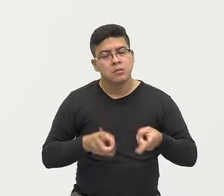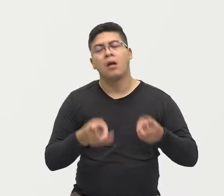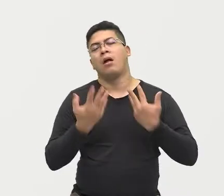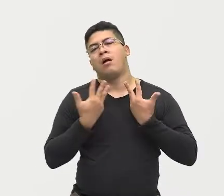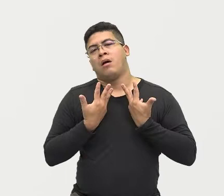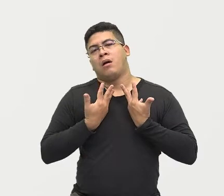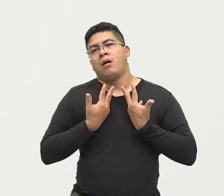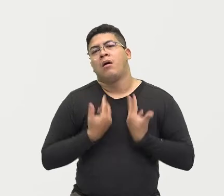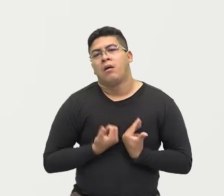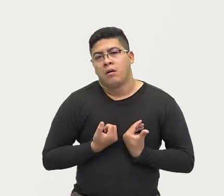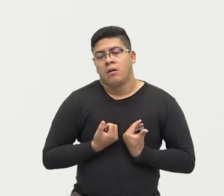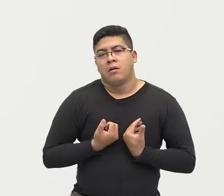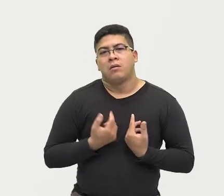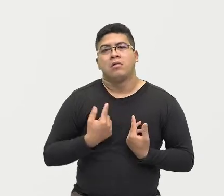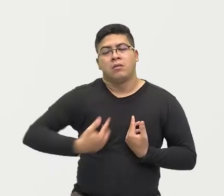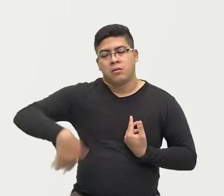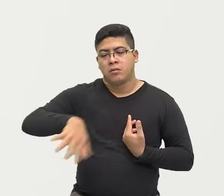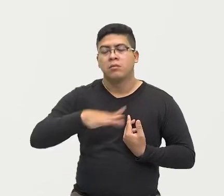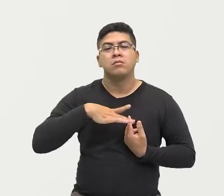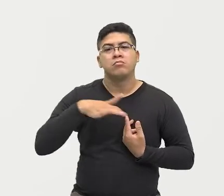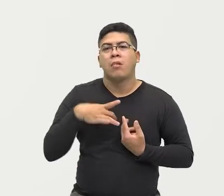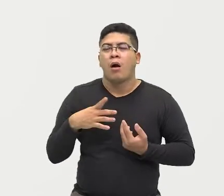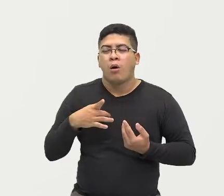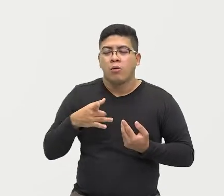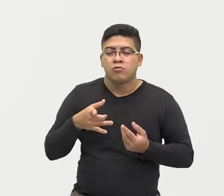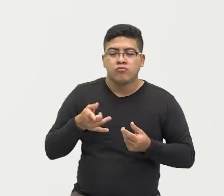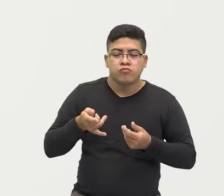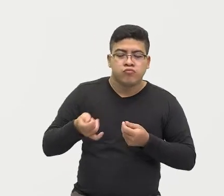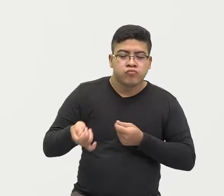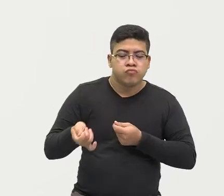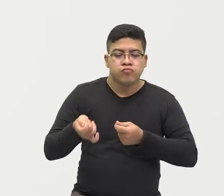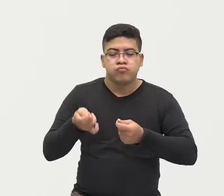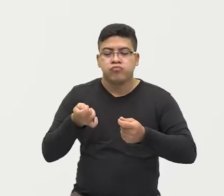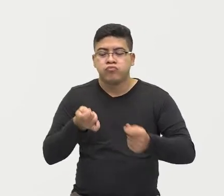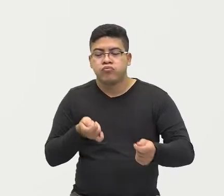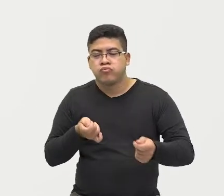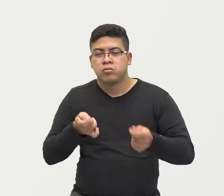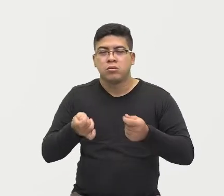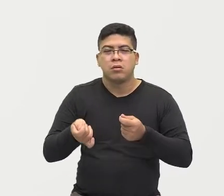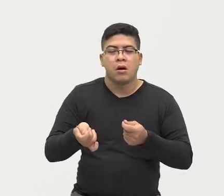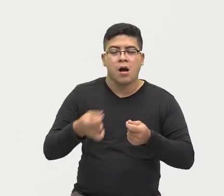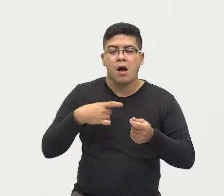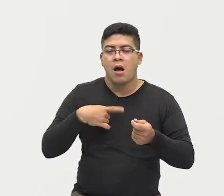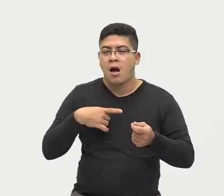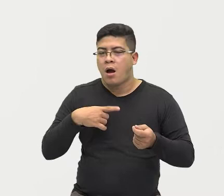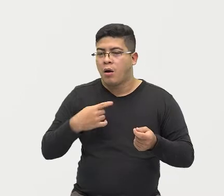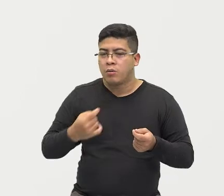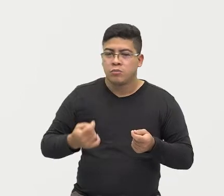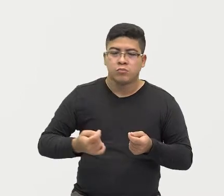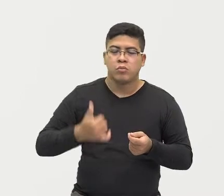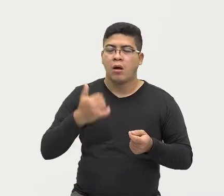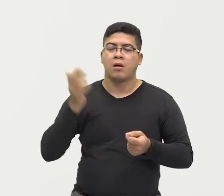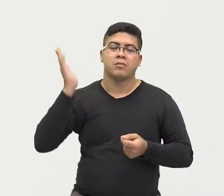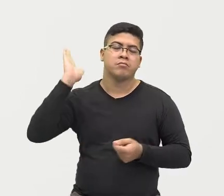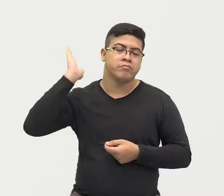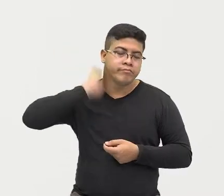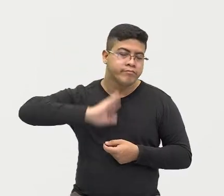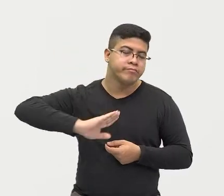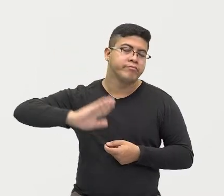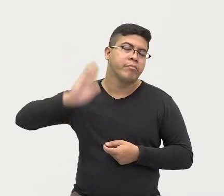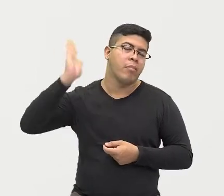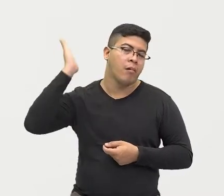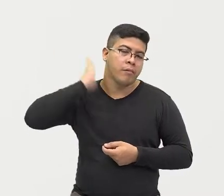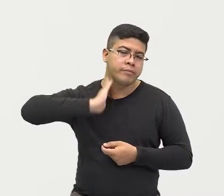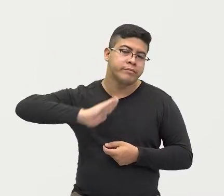cócoras e regido em seus mínimos movimentos pela lei do menor esforço. Olha só, é preguiçoso